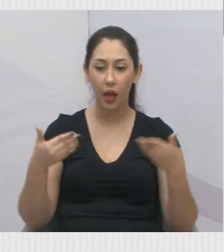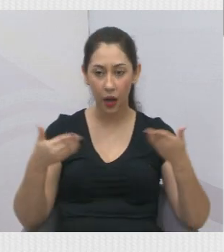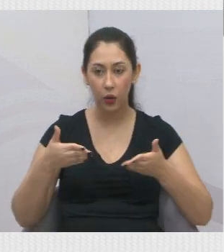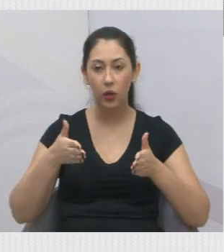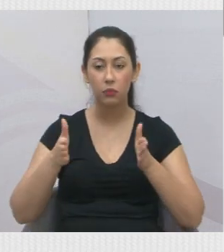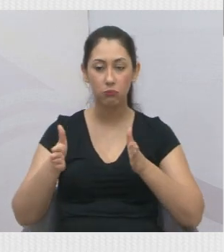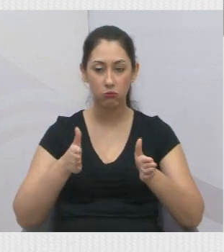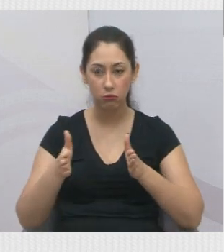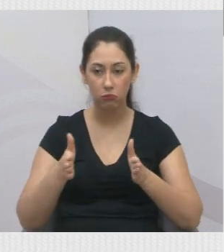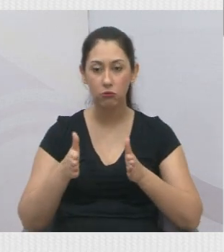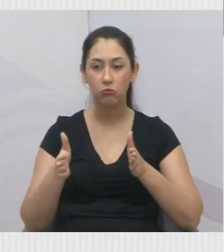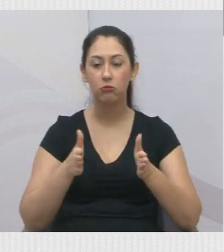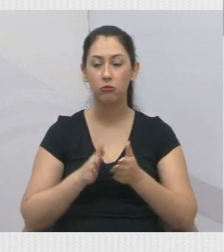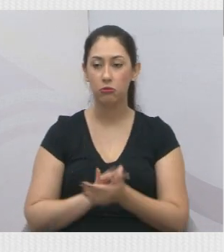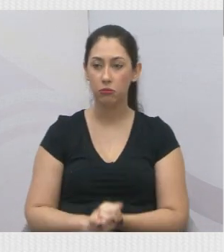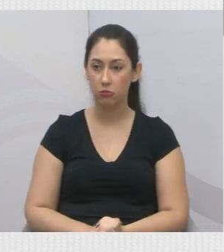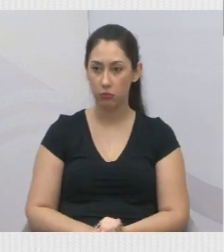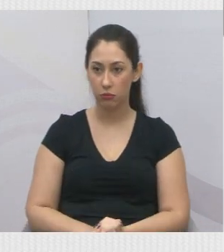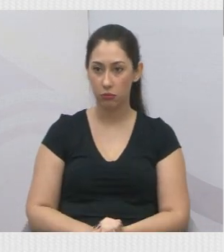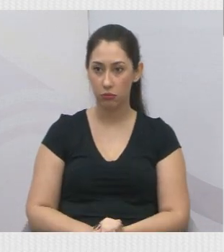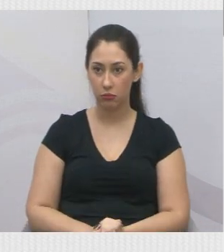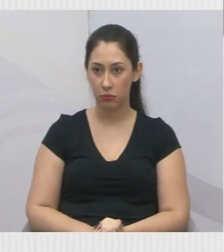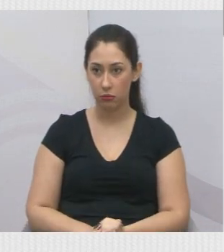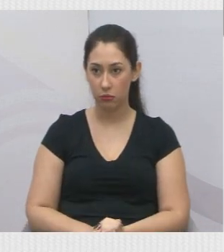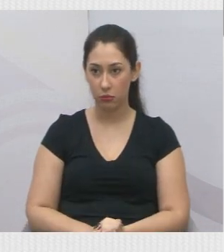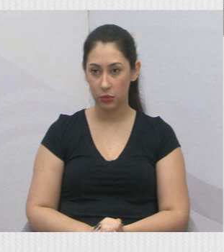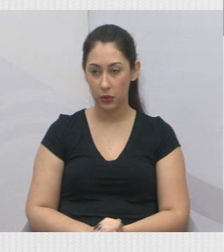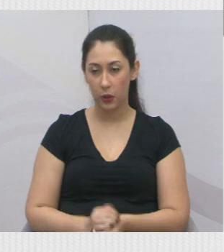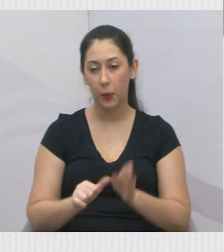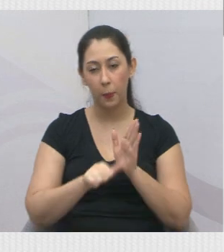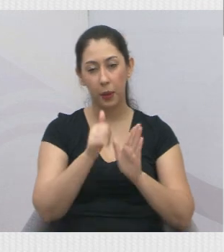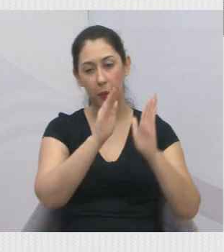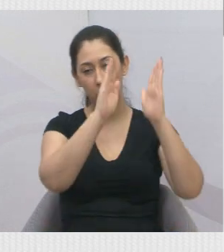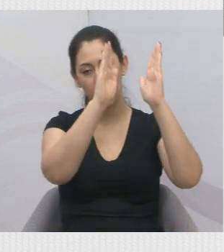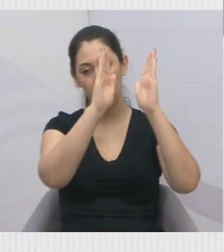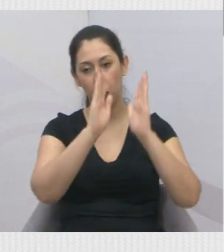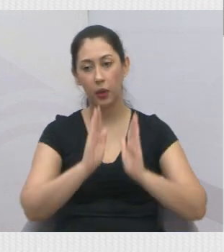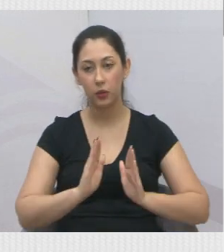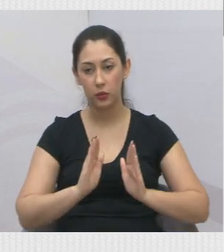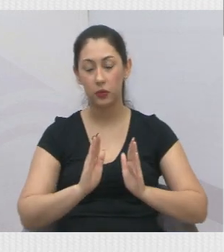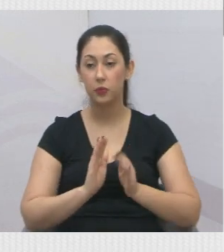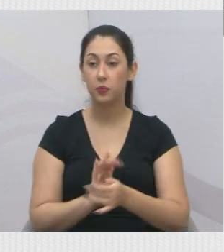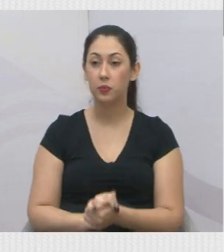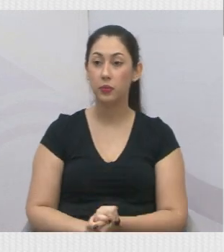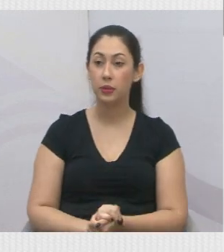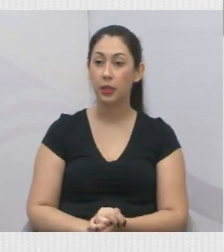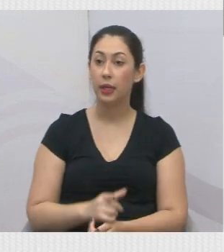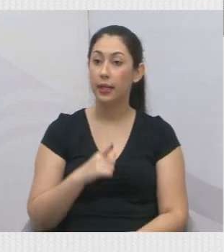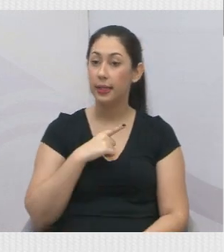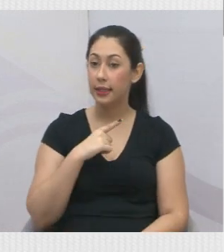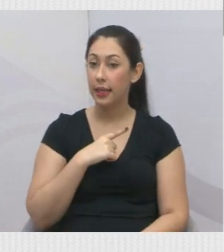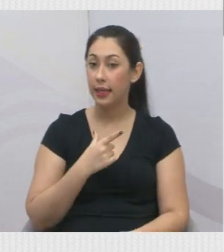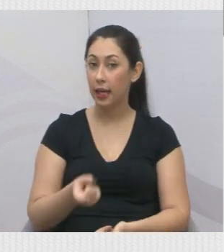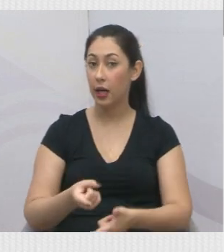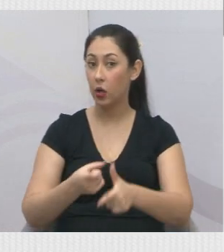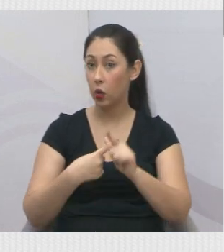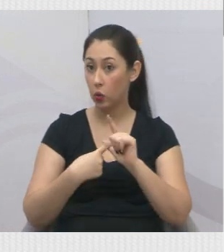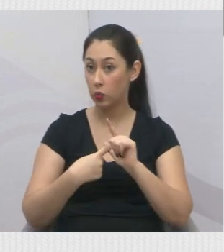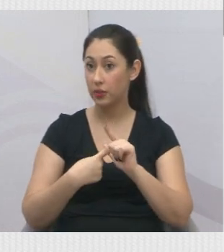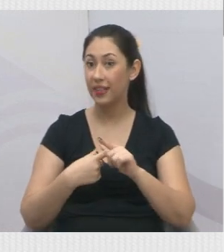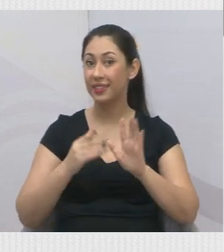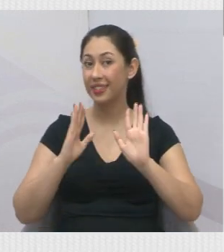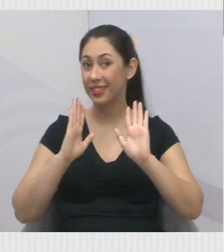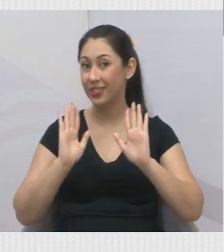em andamento. Esse primeiro quadrante, como vocês podem perceber, ele traz o resto a pagar